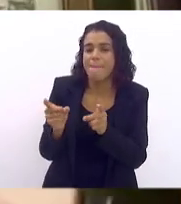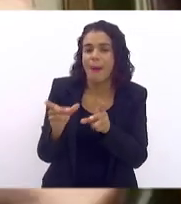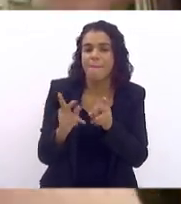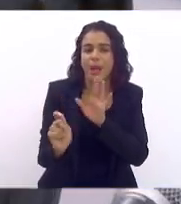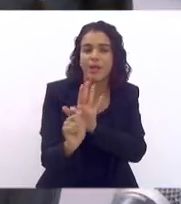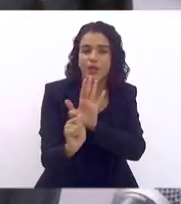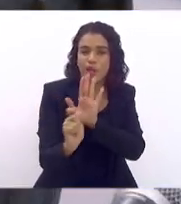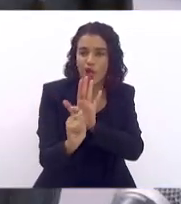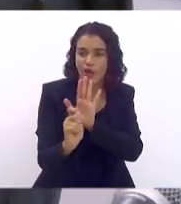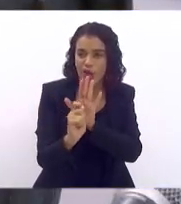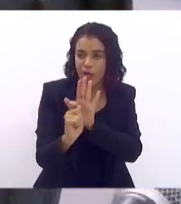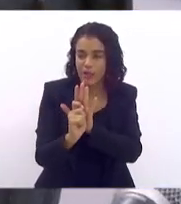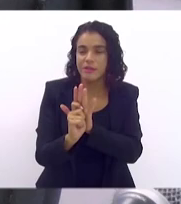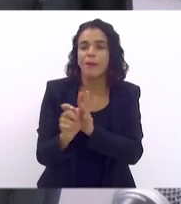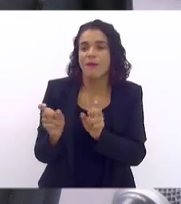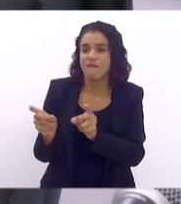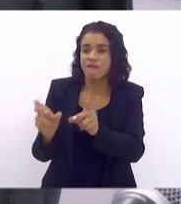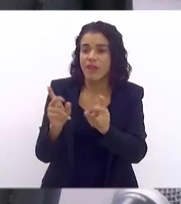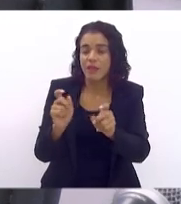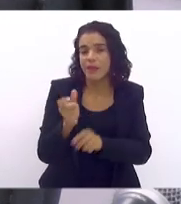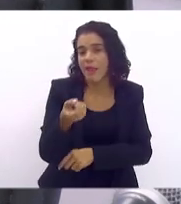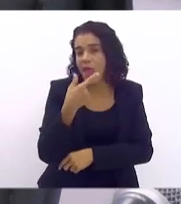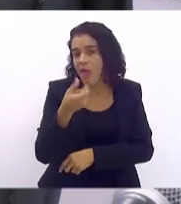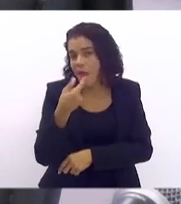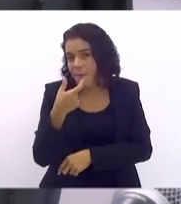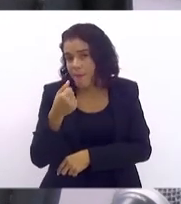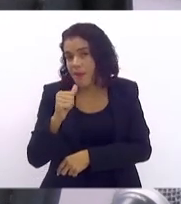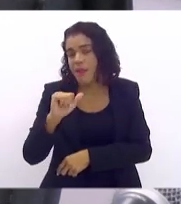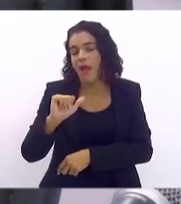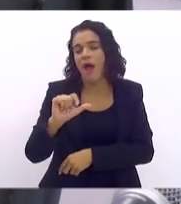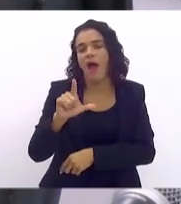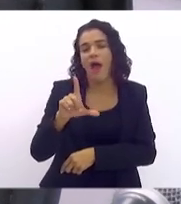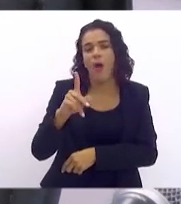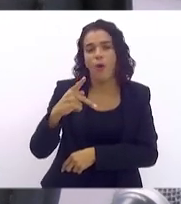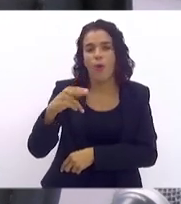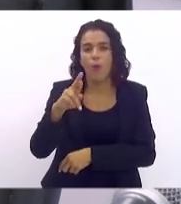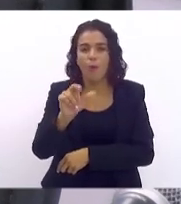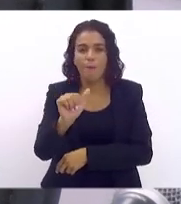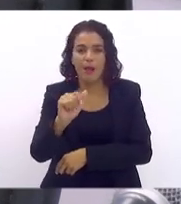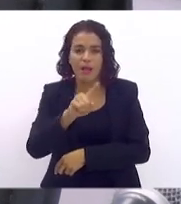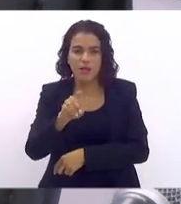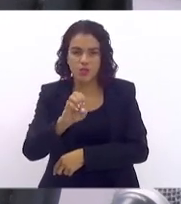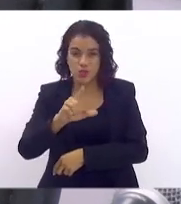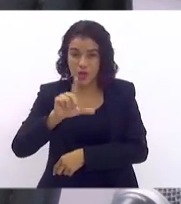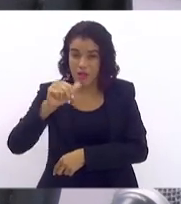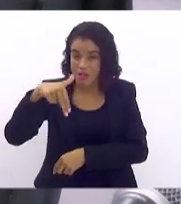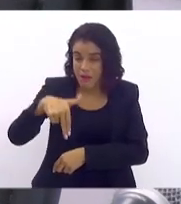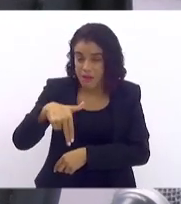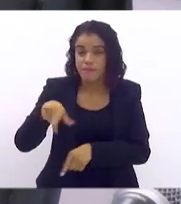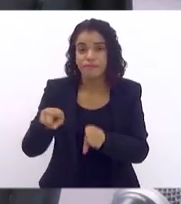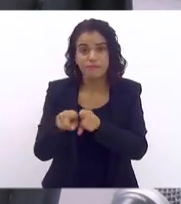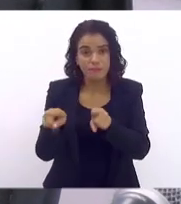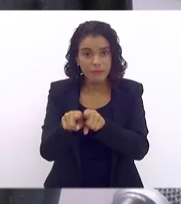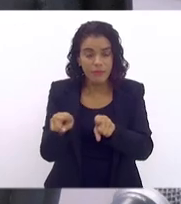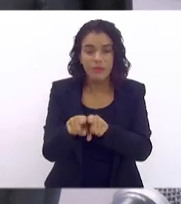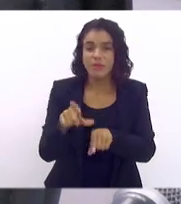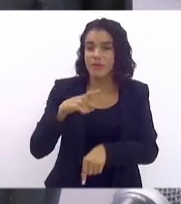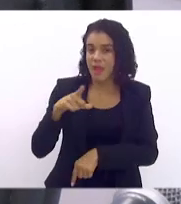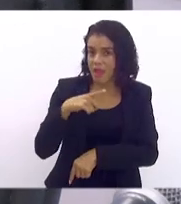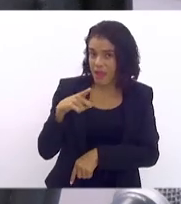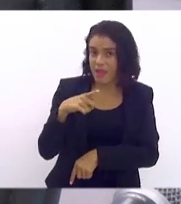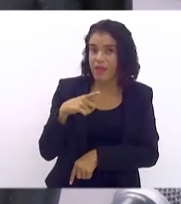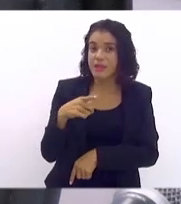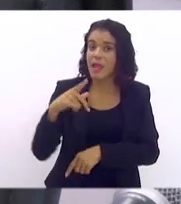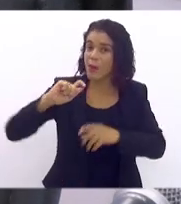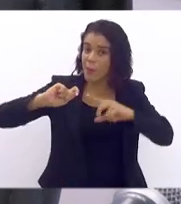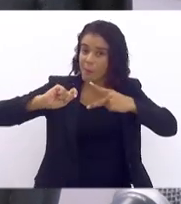drogas, mas eles vendem também remédios como alprazolam para essas meninas e outras pessoas, inclusive tem quantidade mínima. Tem o